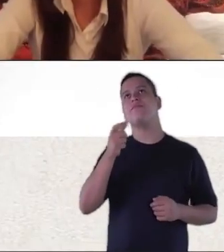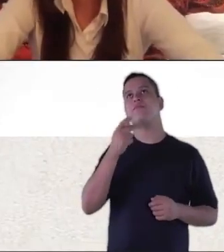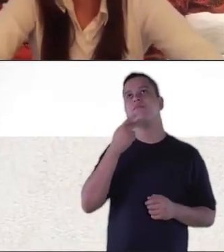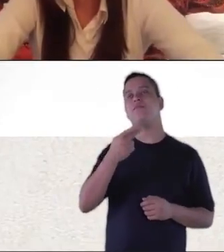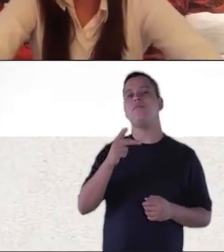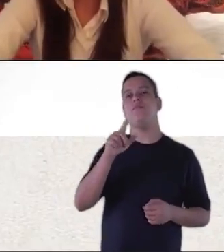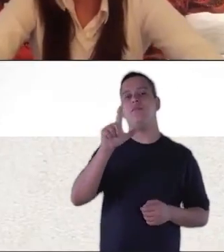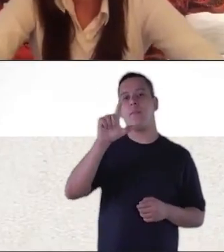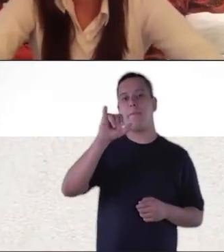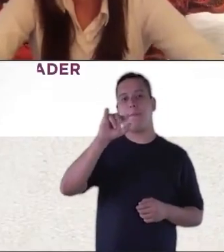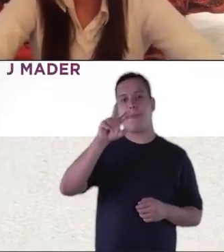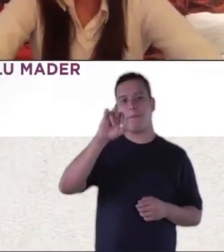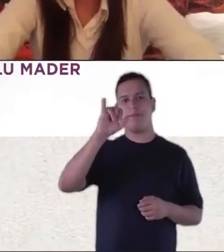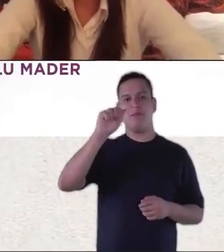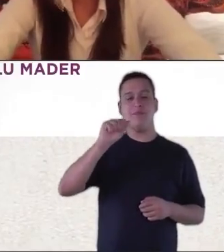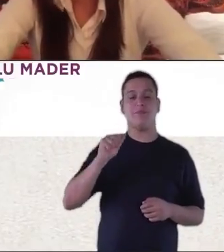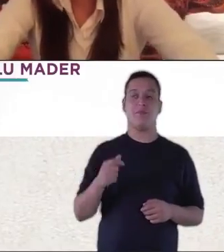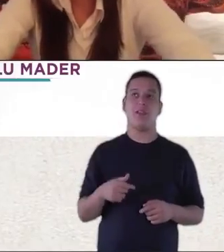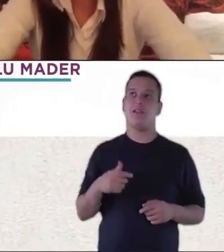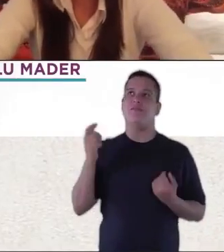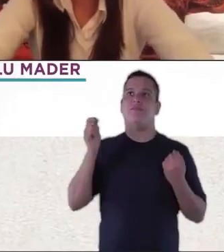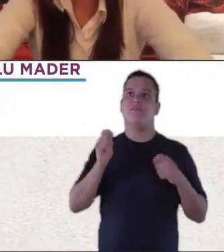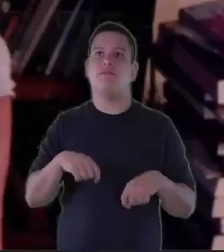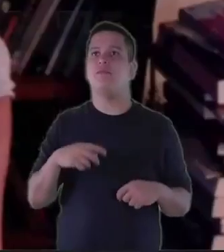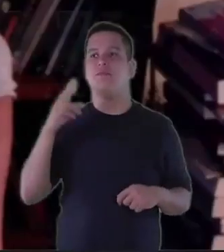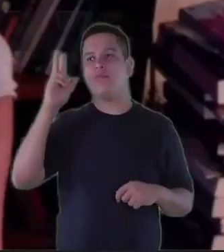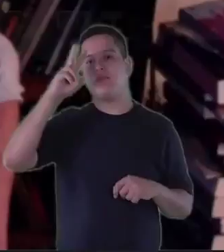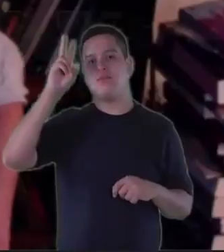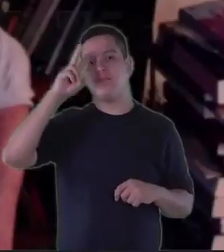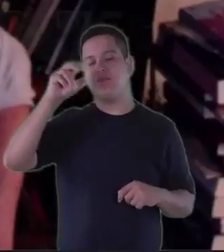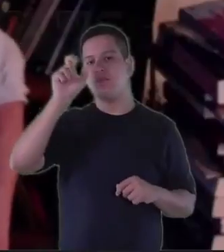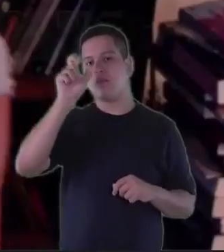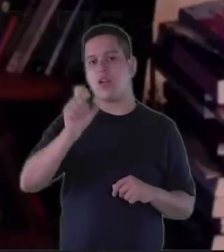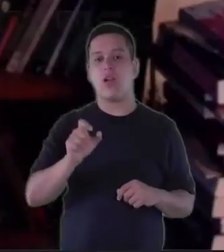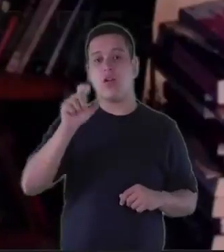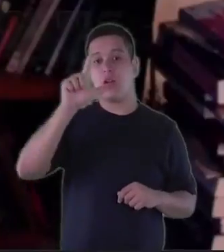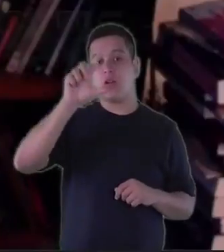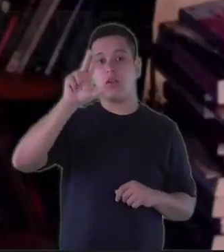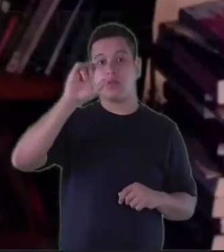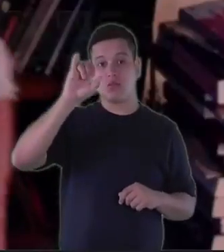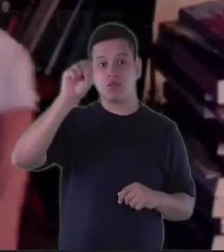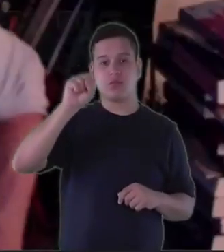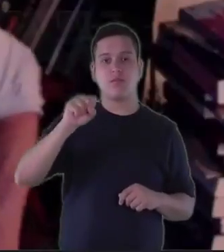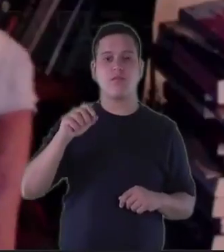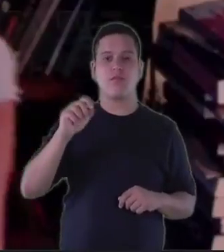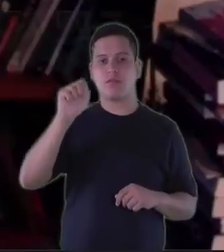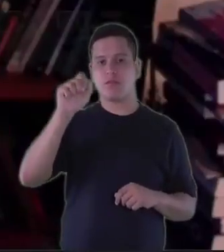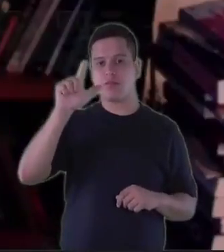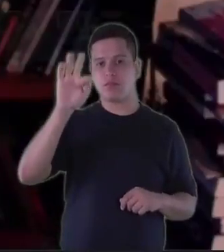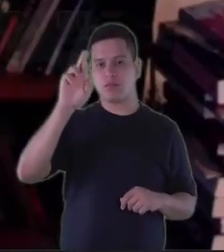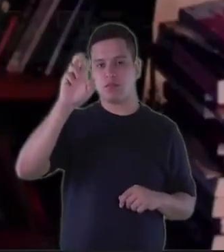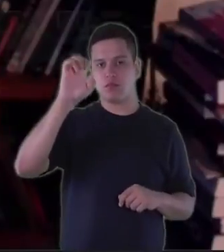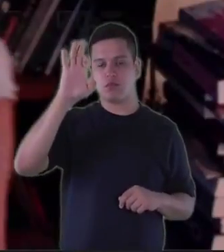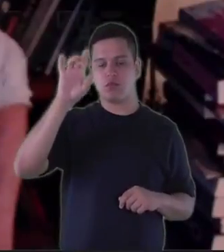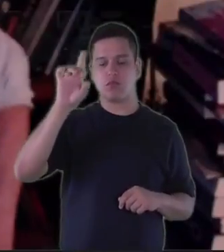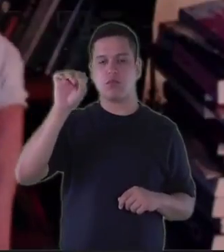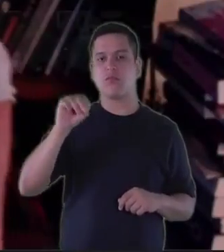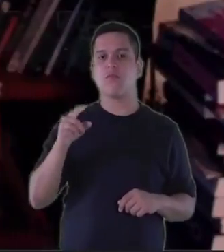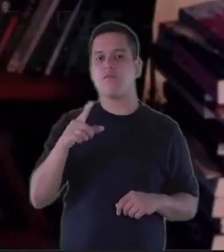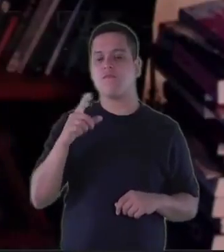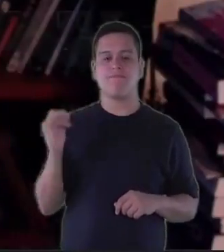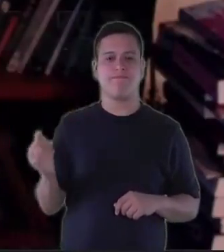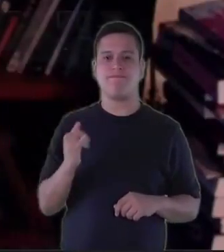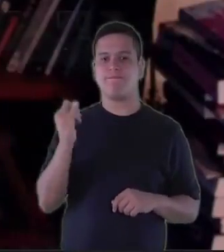é inevitável a gente lembrar do Luiz Alfredo Garcia Rosa, da importância que ele tem também como um